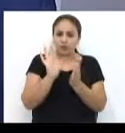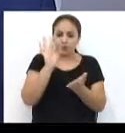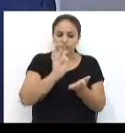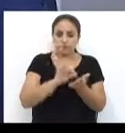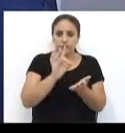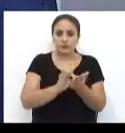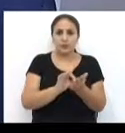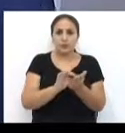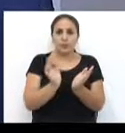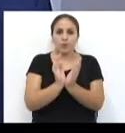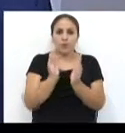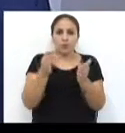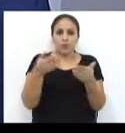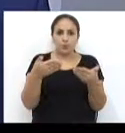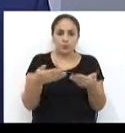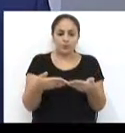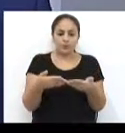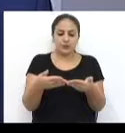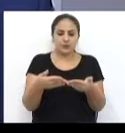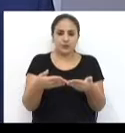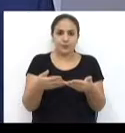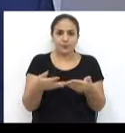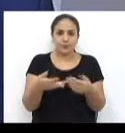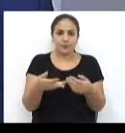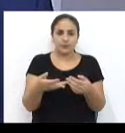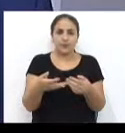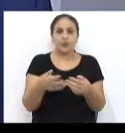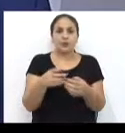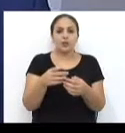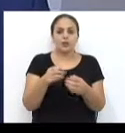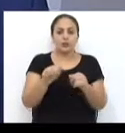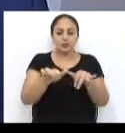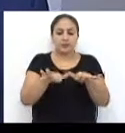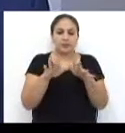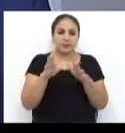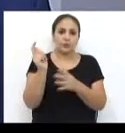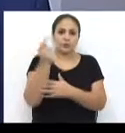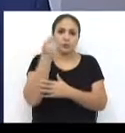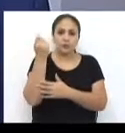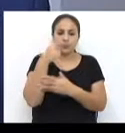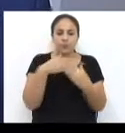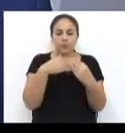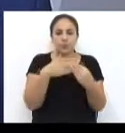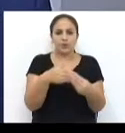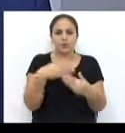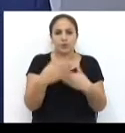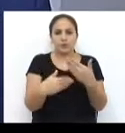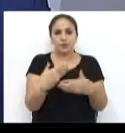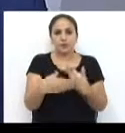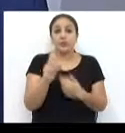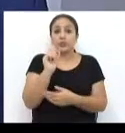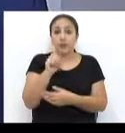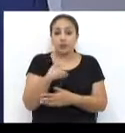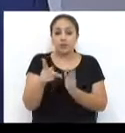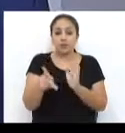ser constituída uma frente parlamentar na Assembleia Legislativa do Rio Grande do Sul para acompanhar esse procedimento, que é um